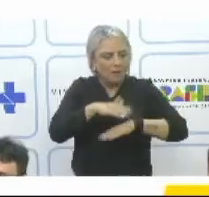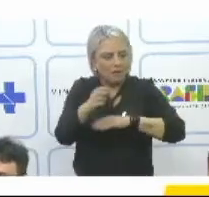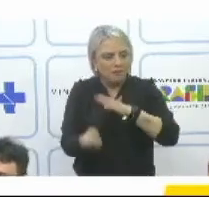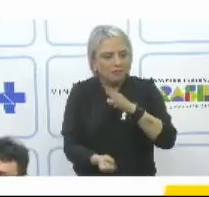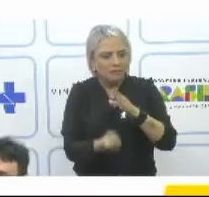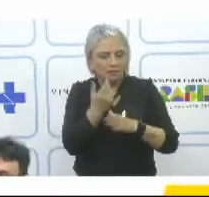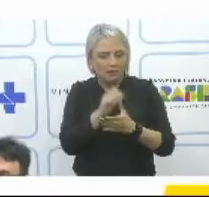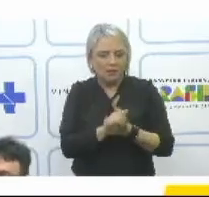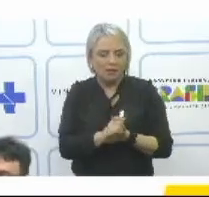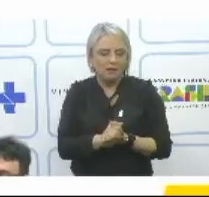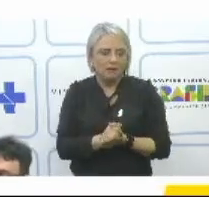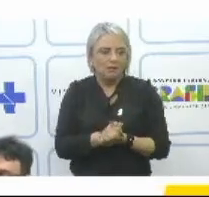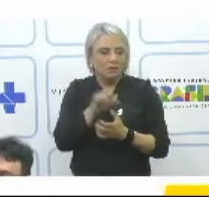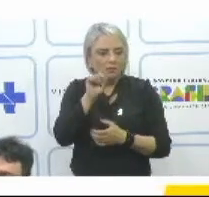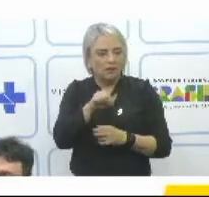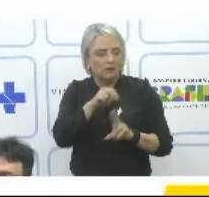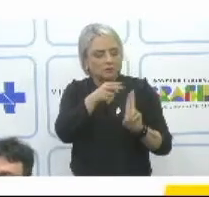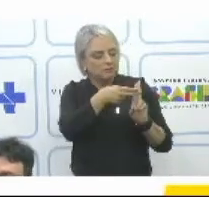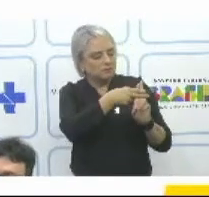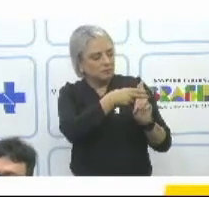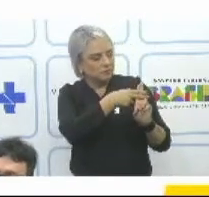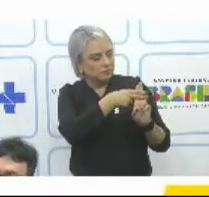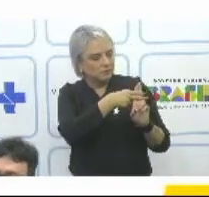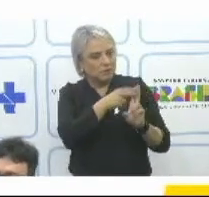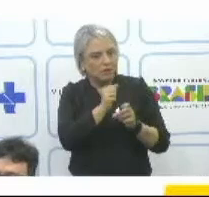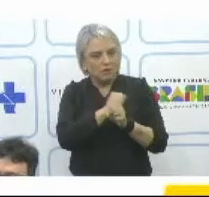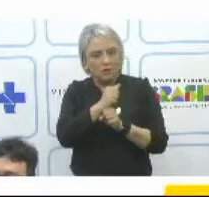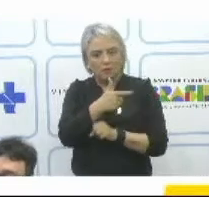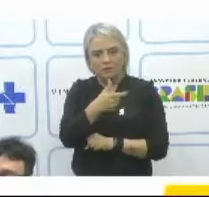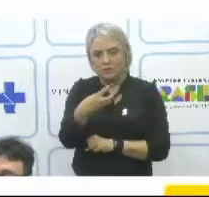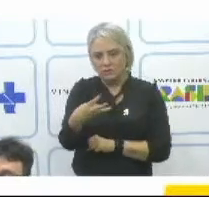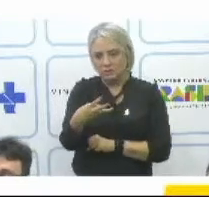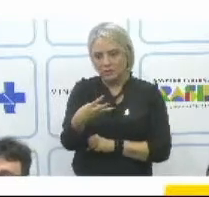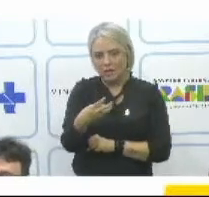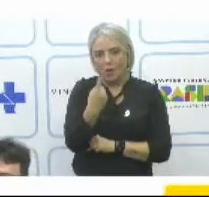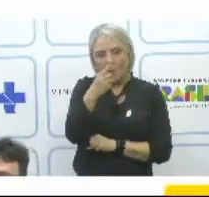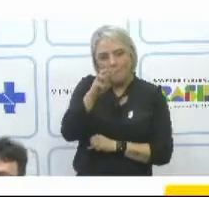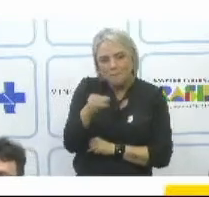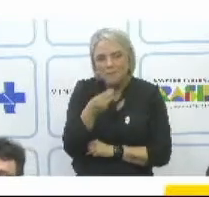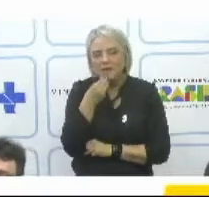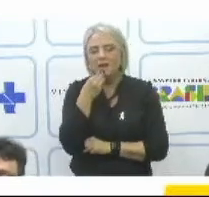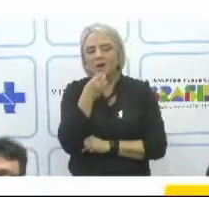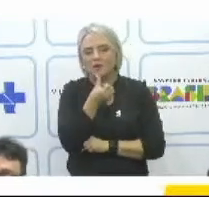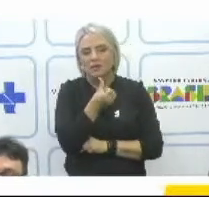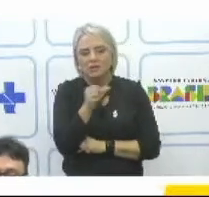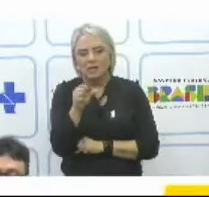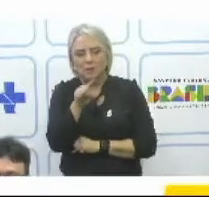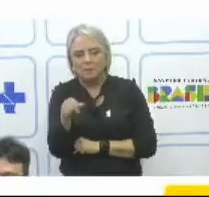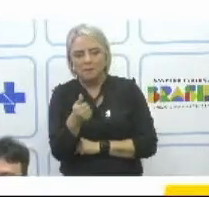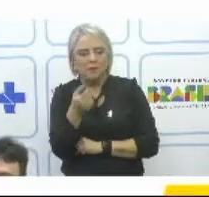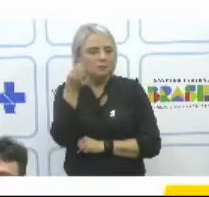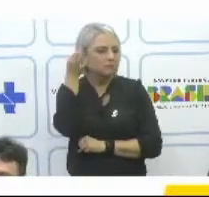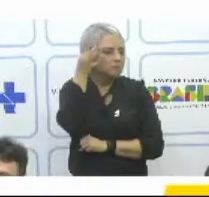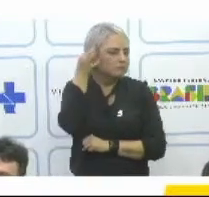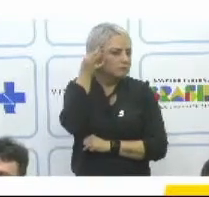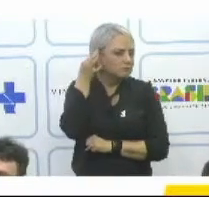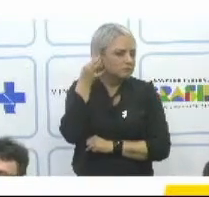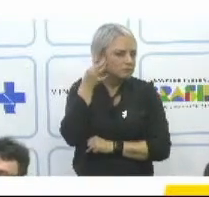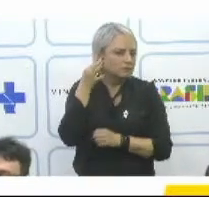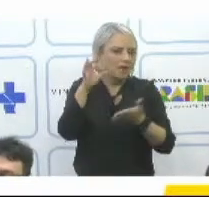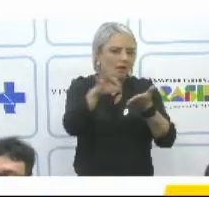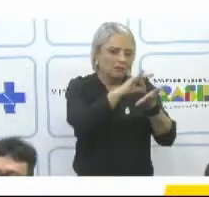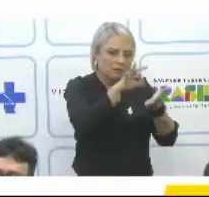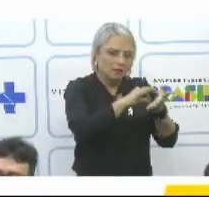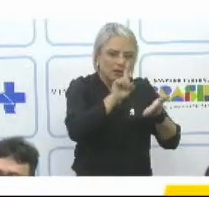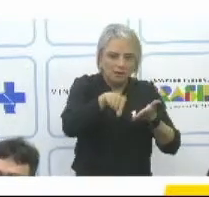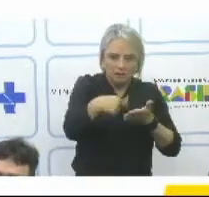realizado de PICS, né, no Sistema Único de Saúde, em 2023, com 1.600.000, né, procedimentos registrados,